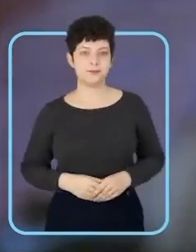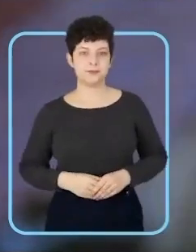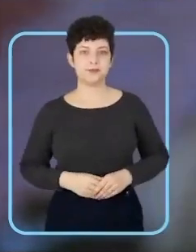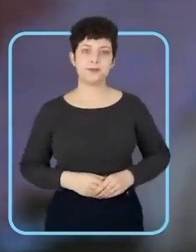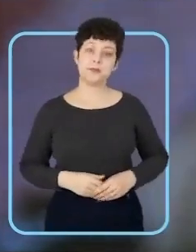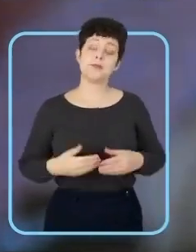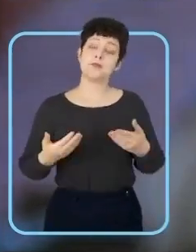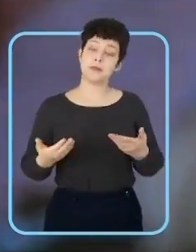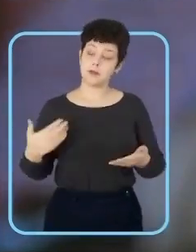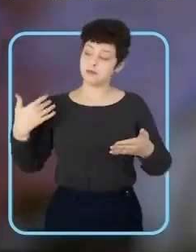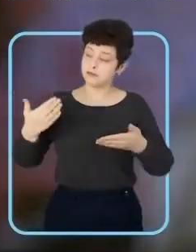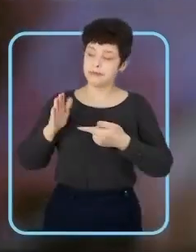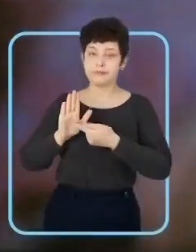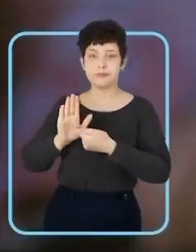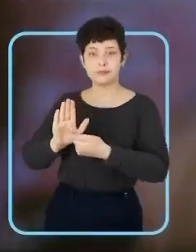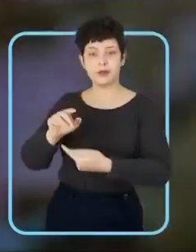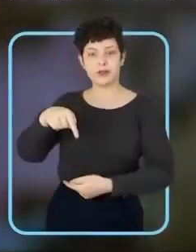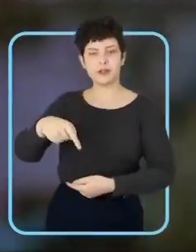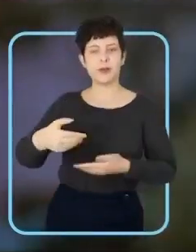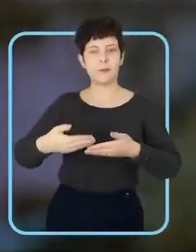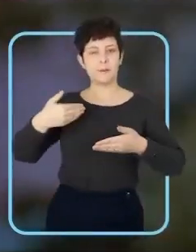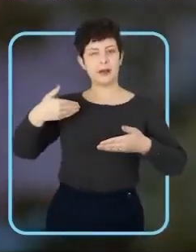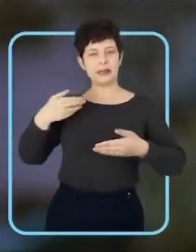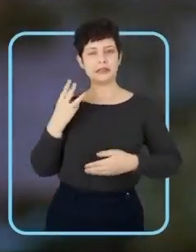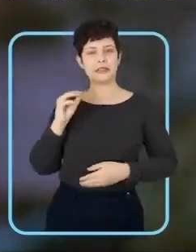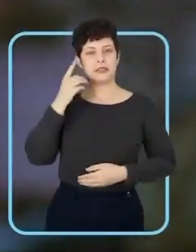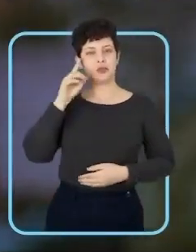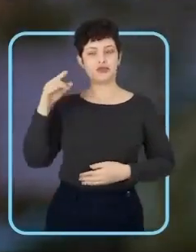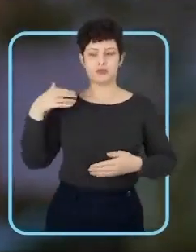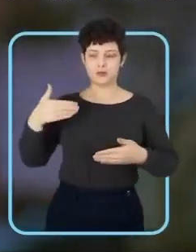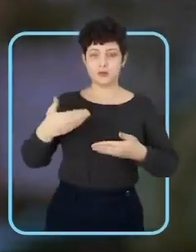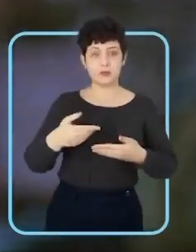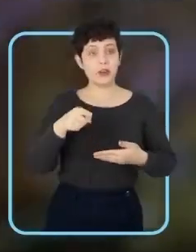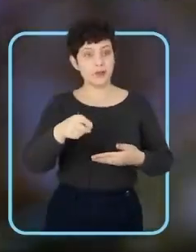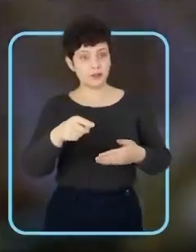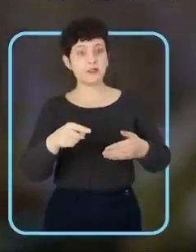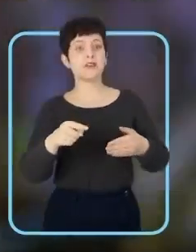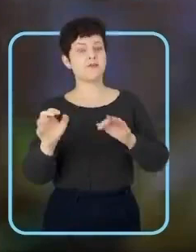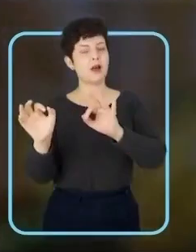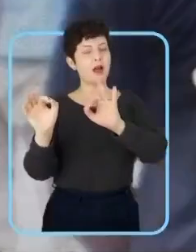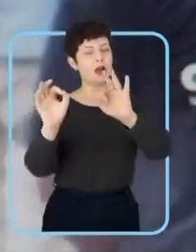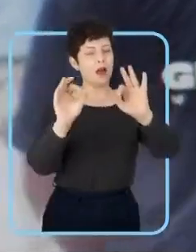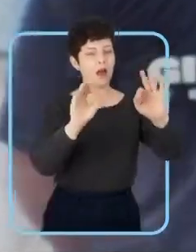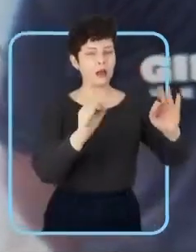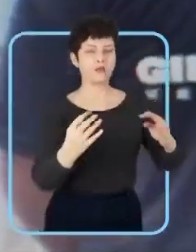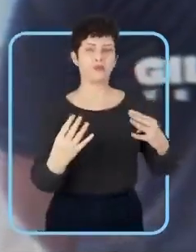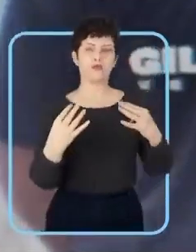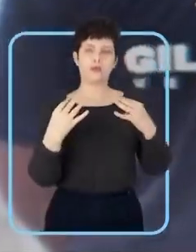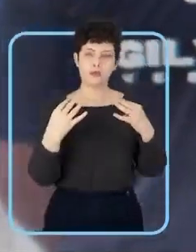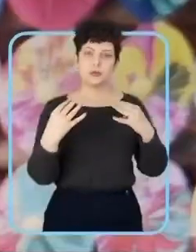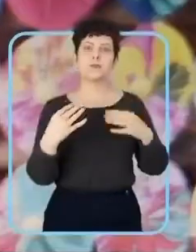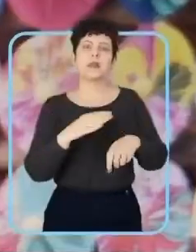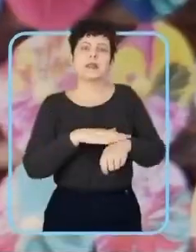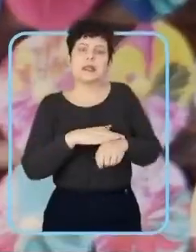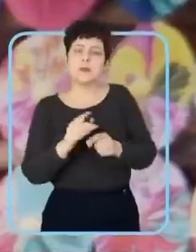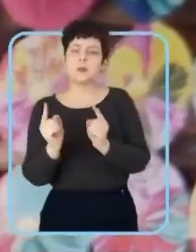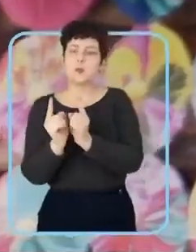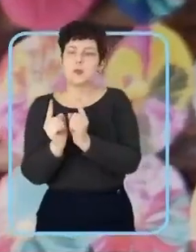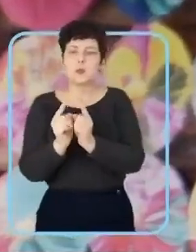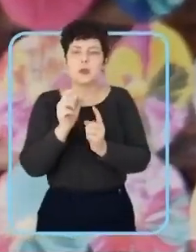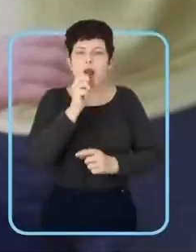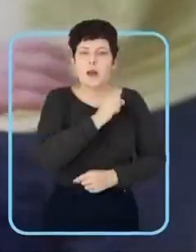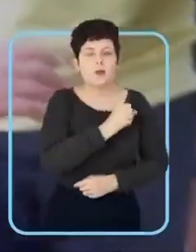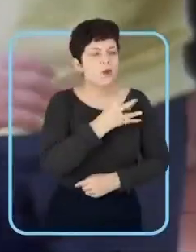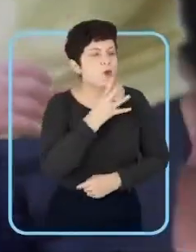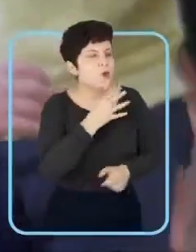presidente. E foi assim que eu me apresentei aqui há pouco mais de 30 dias e você me recebeu na sua casa. Nesse tempo tão curto, eu